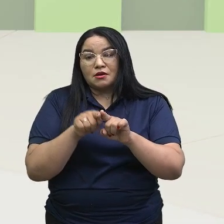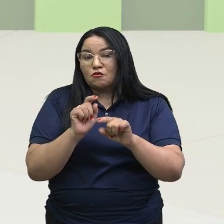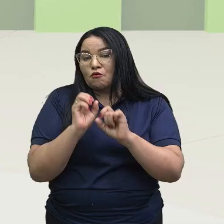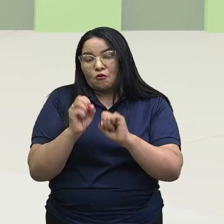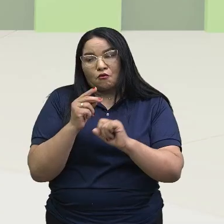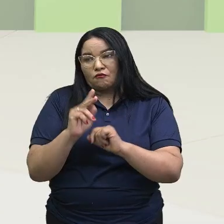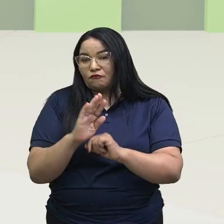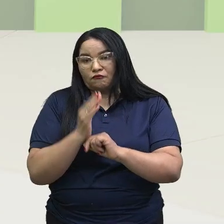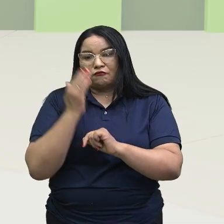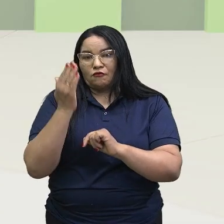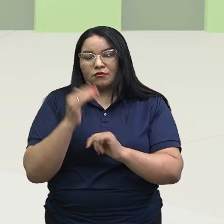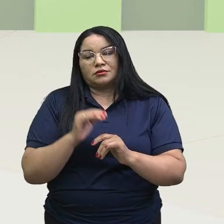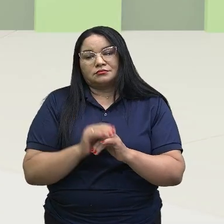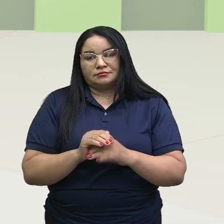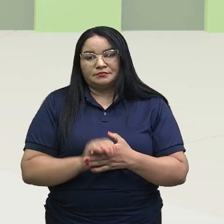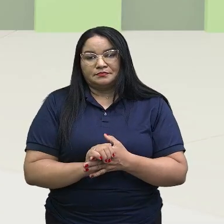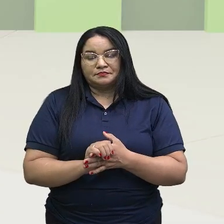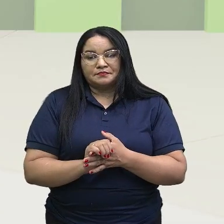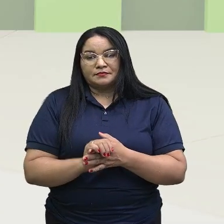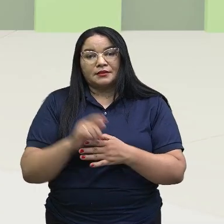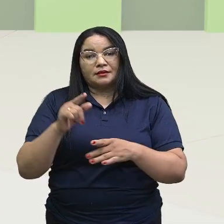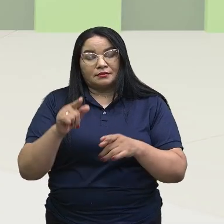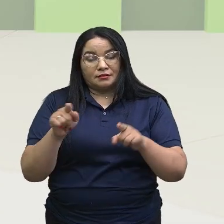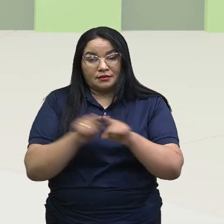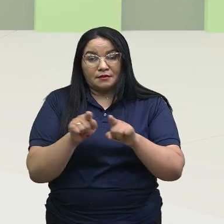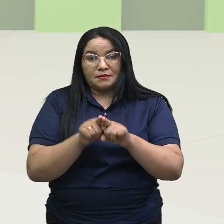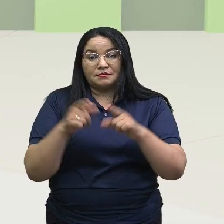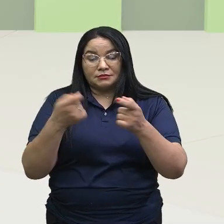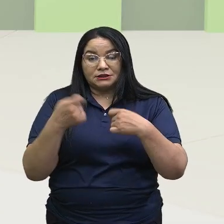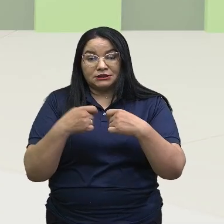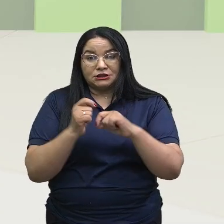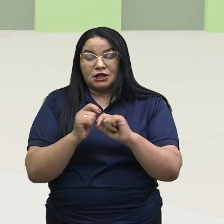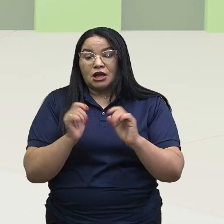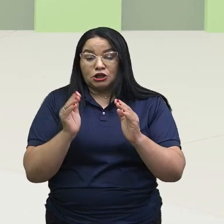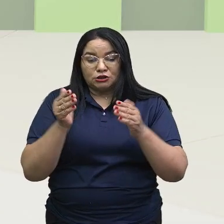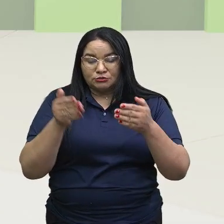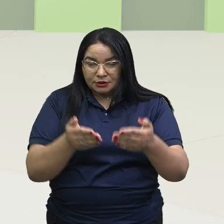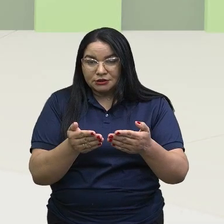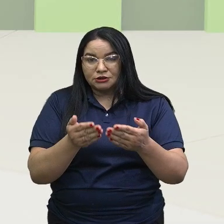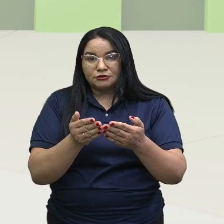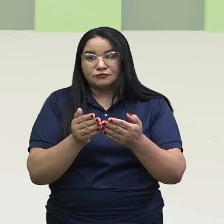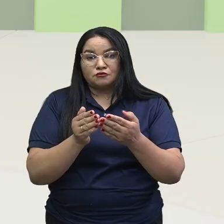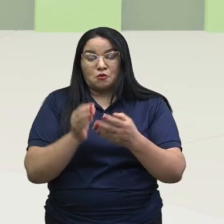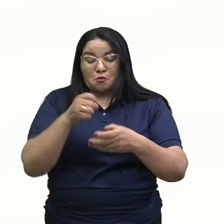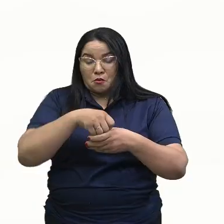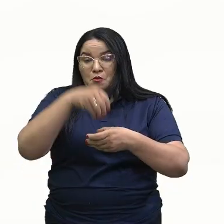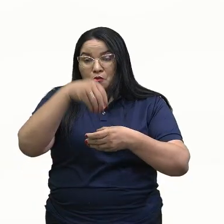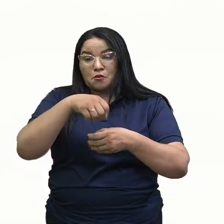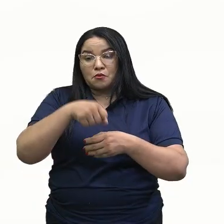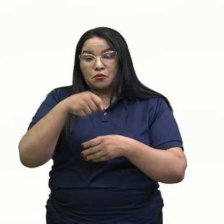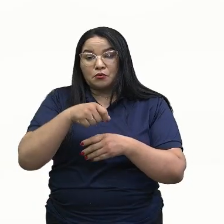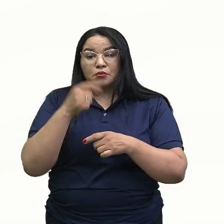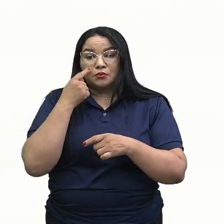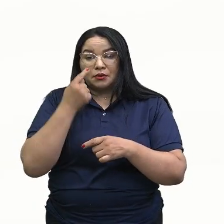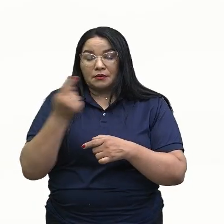materiais, eles são feitos através de embalagens específicas, tá? Vamos ver essas embalagens.